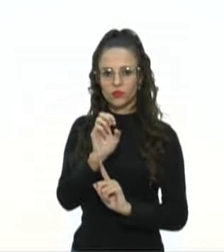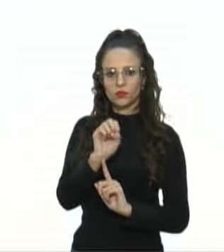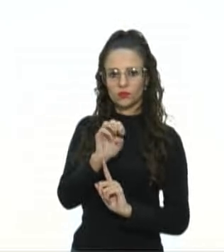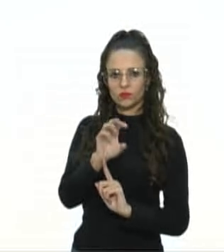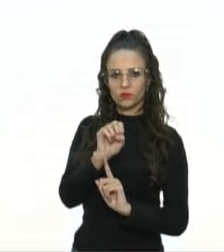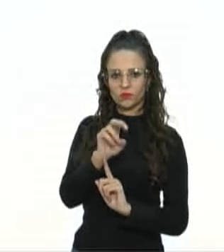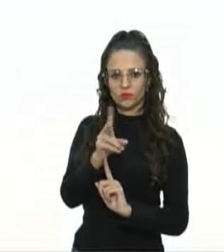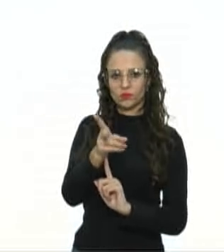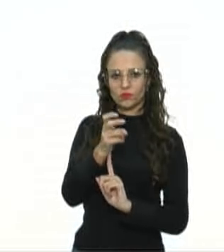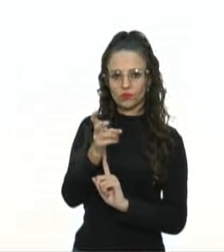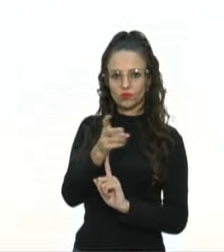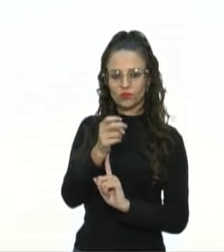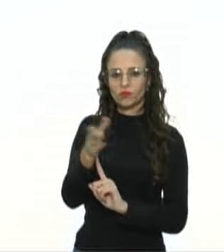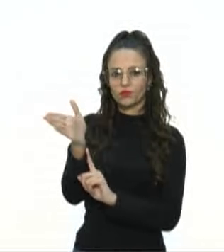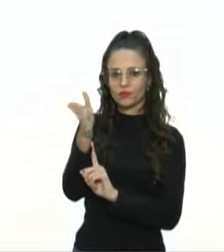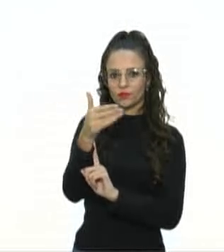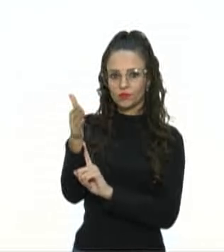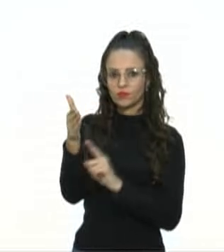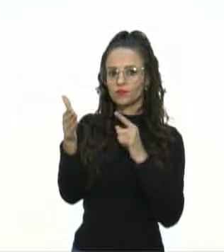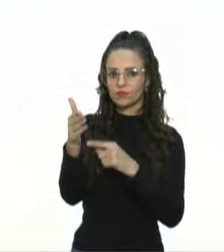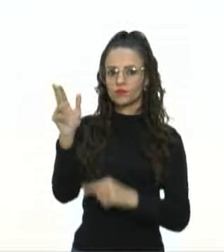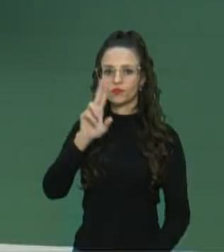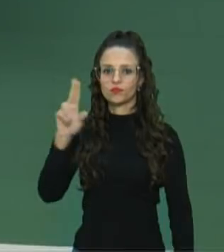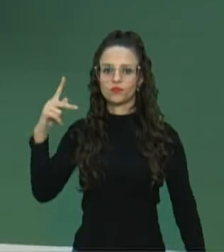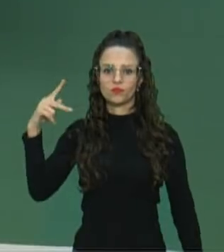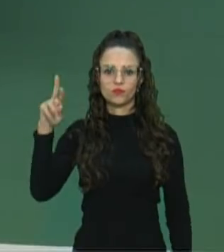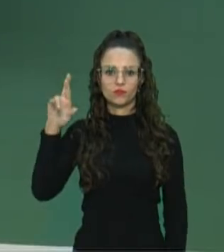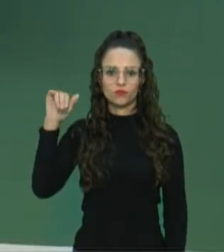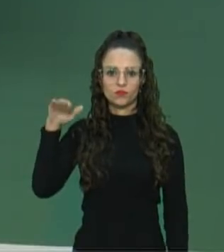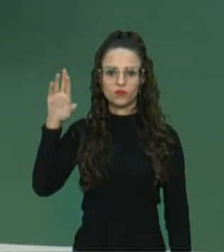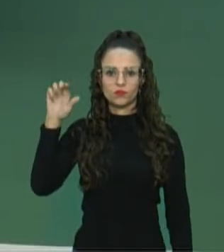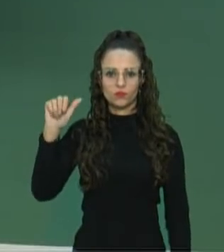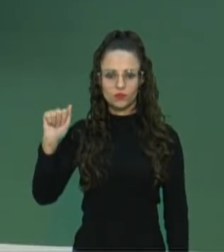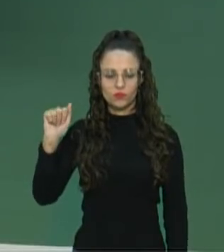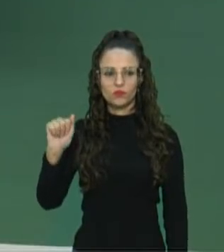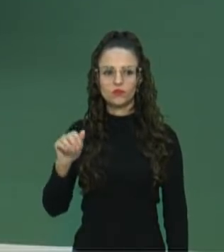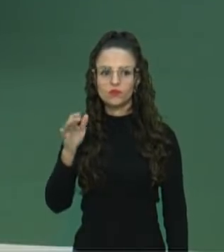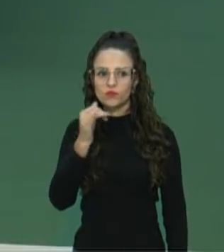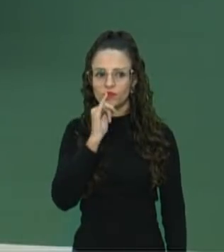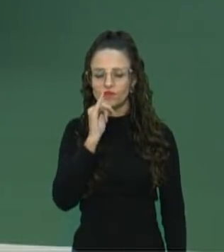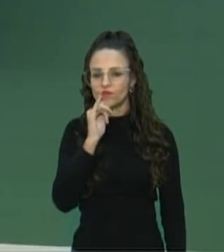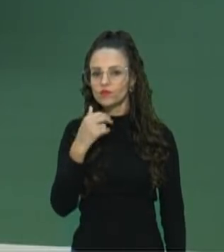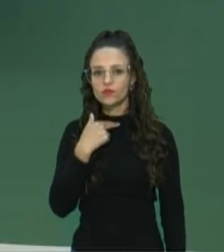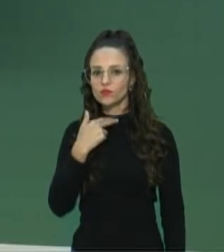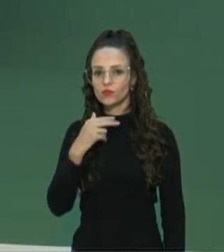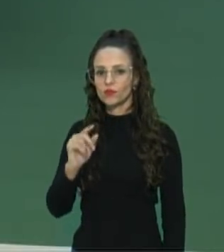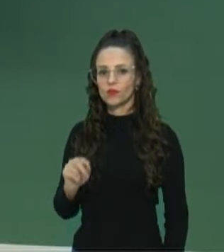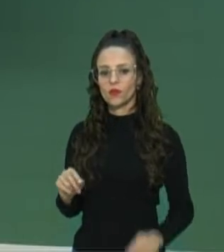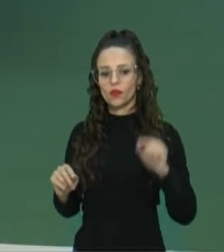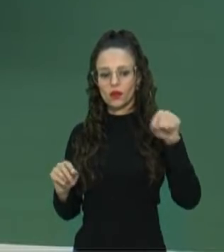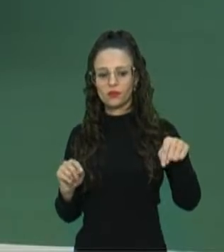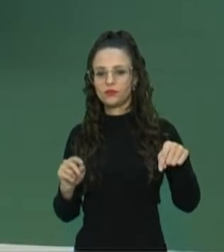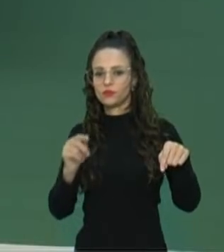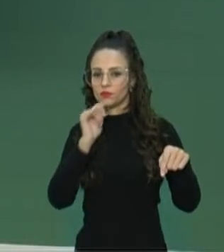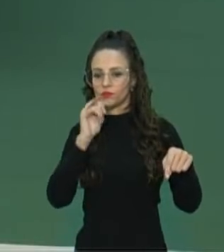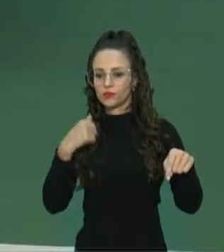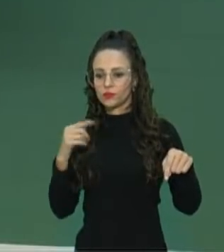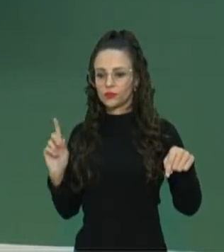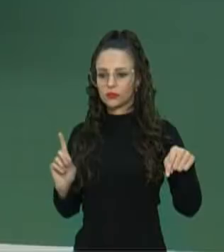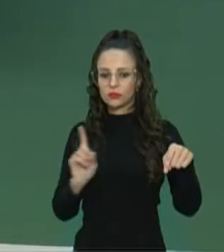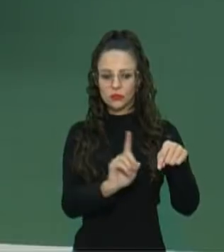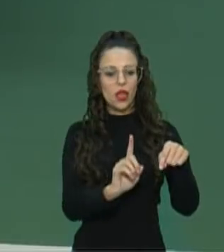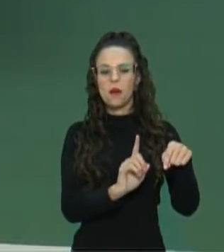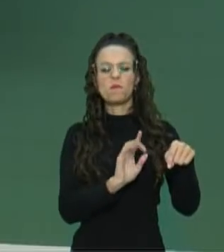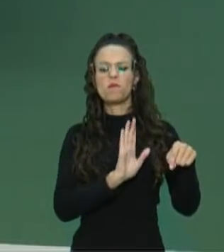de prisma. Então, existe uma sequência, então eu não consigo, por exemplo, eu não posso pular um ponto de controle e ir